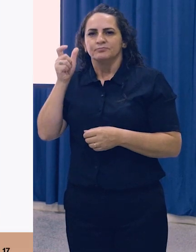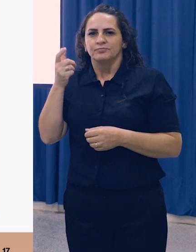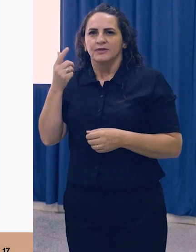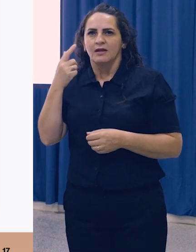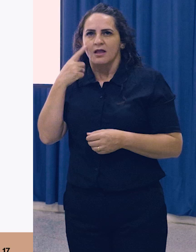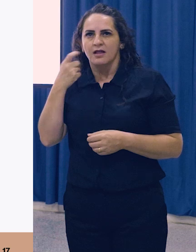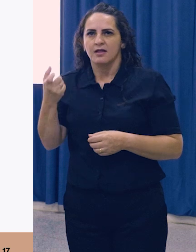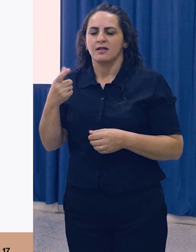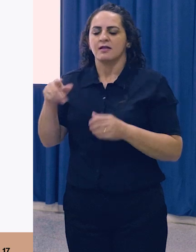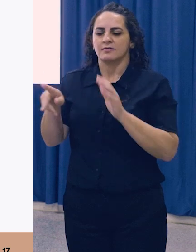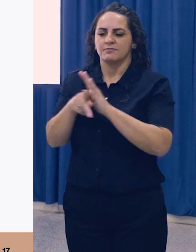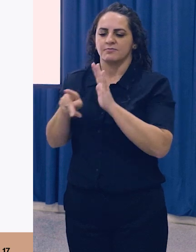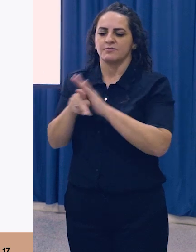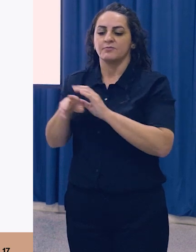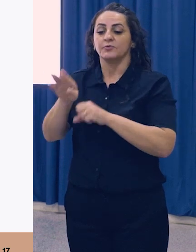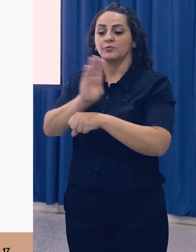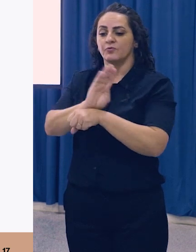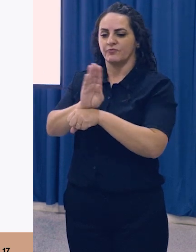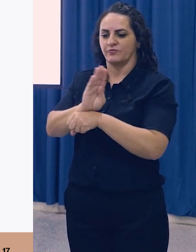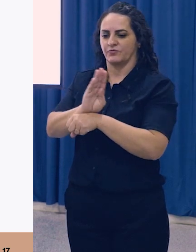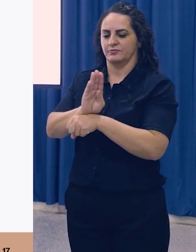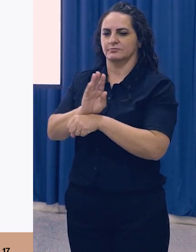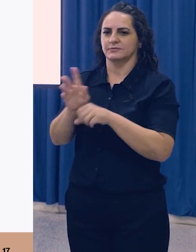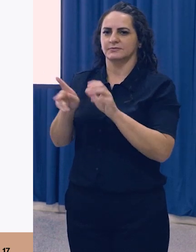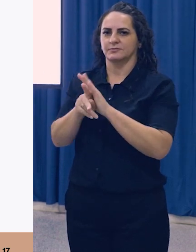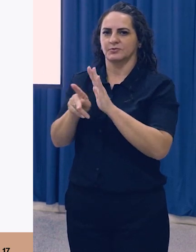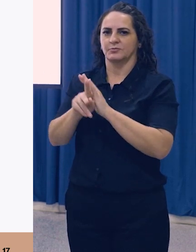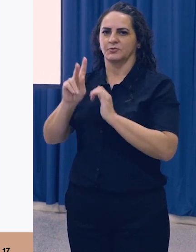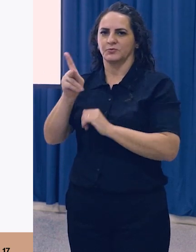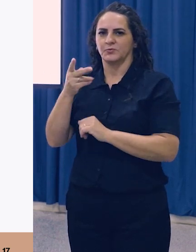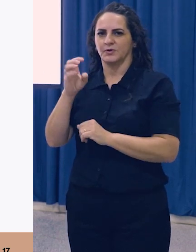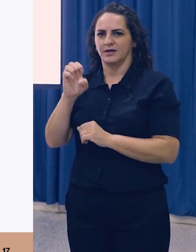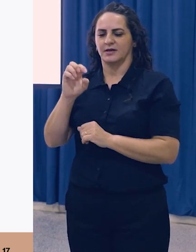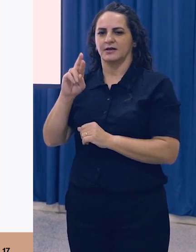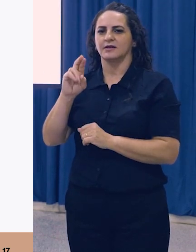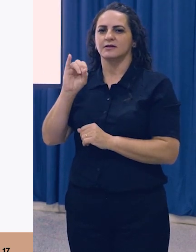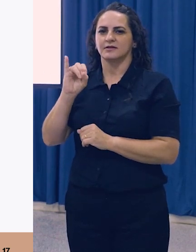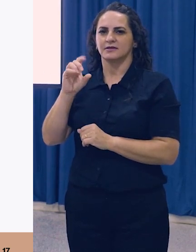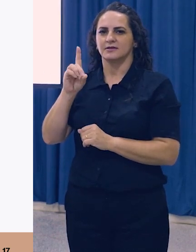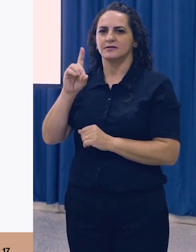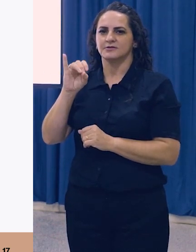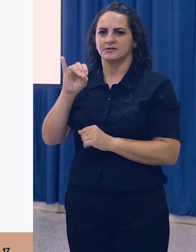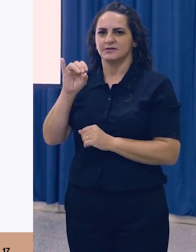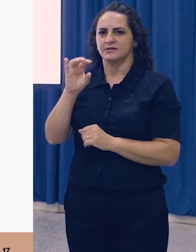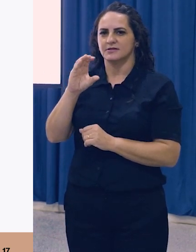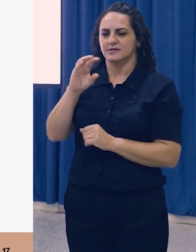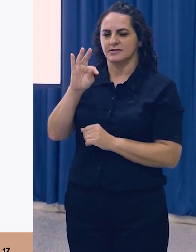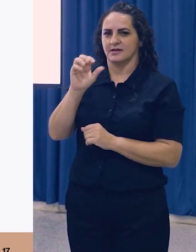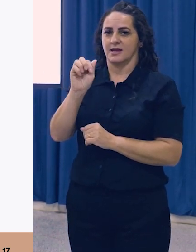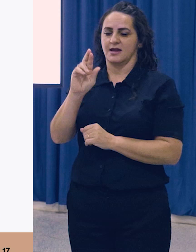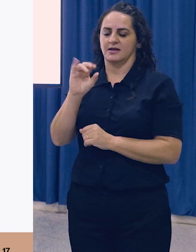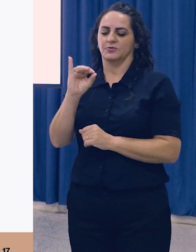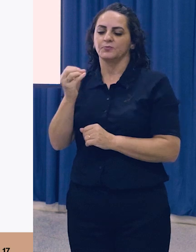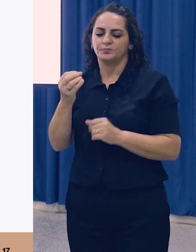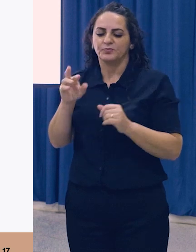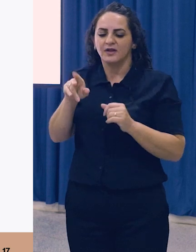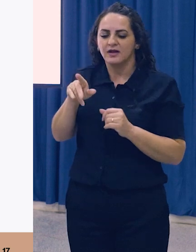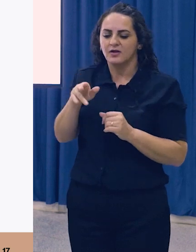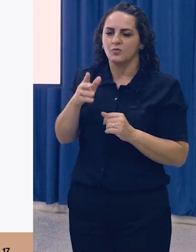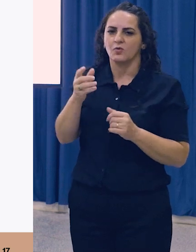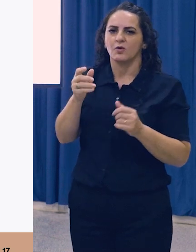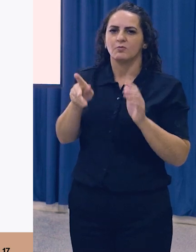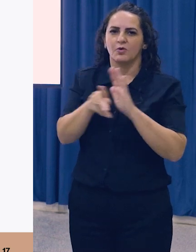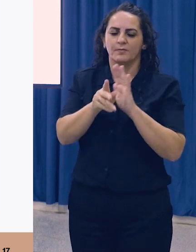por exemplo, que é um filme que, assim como Os Comedores de Batata, fala sobre família e sobre essa